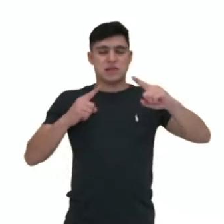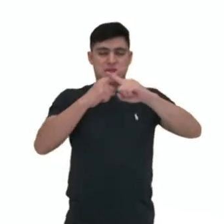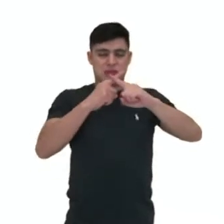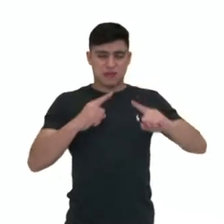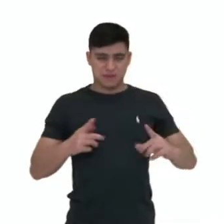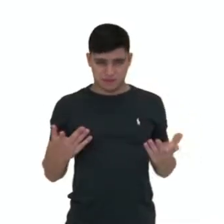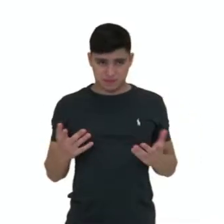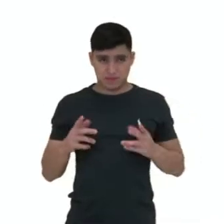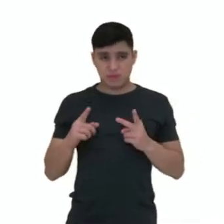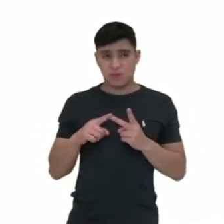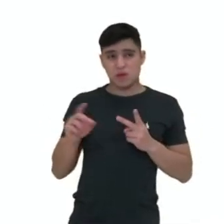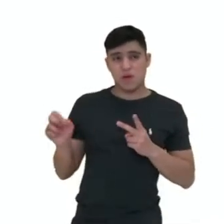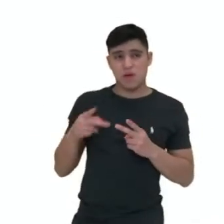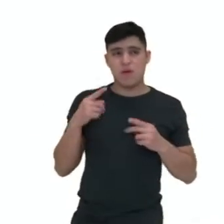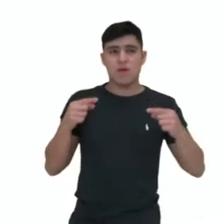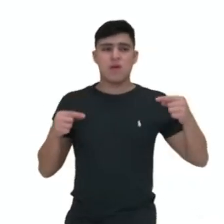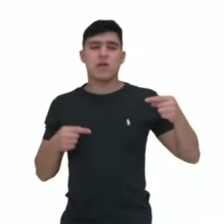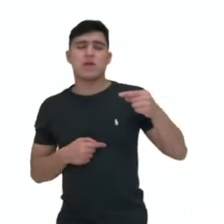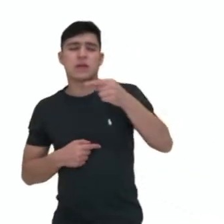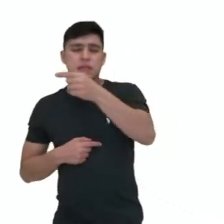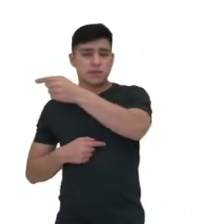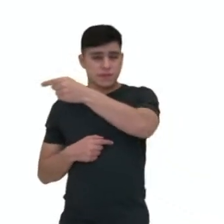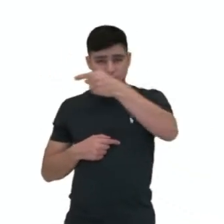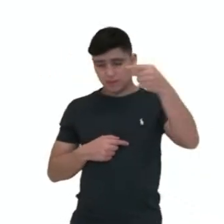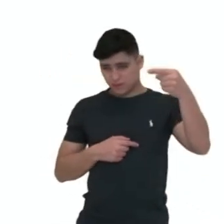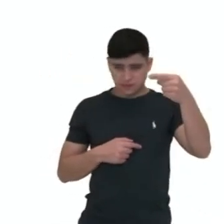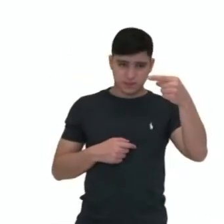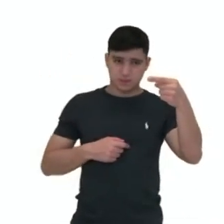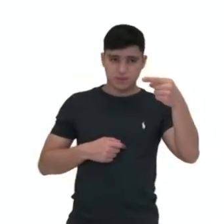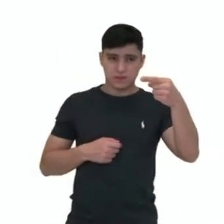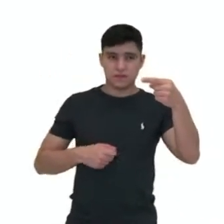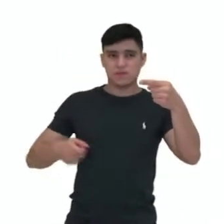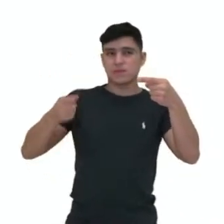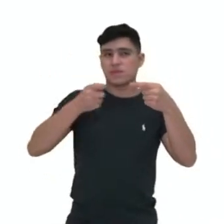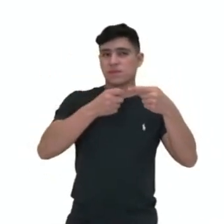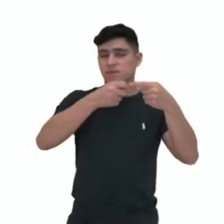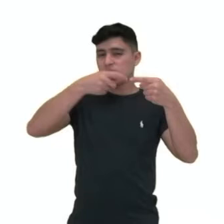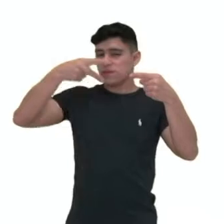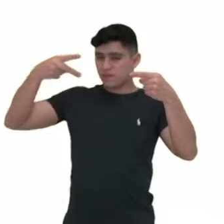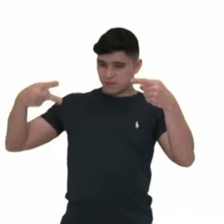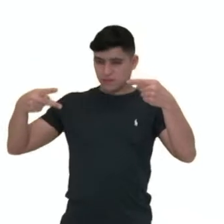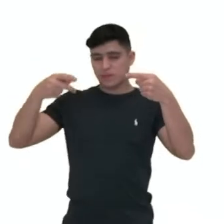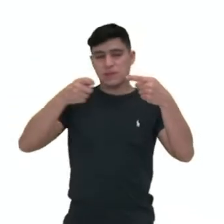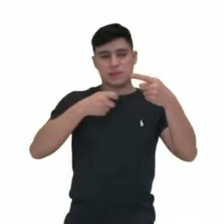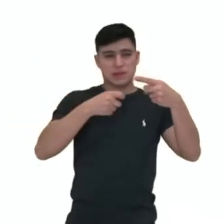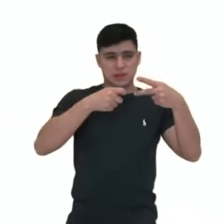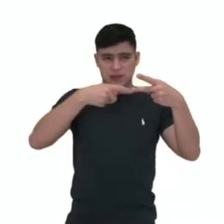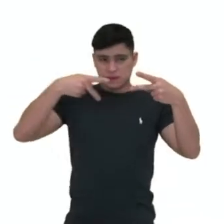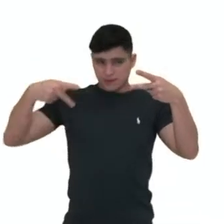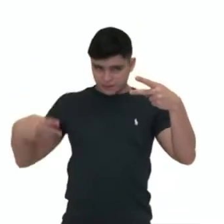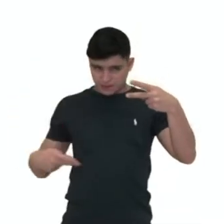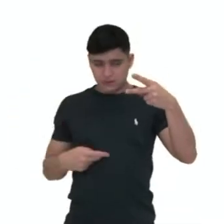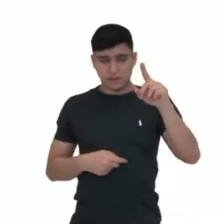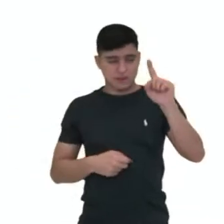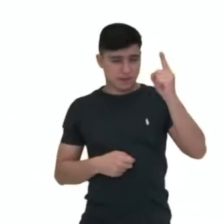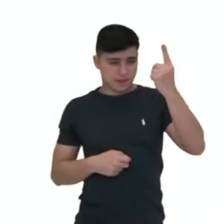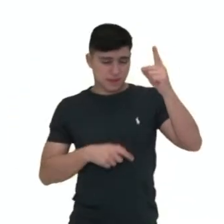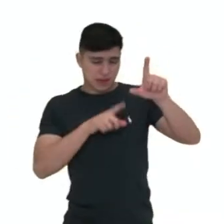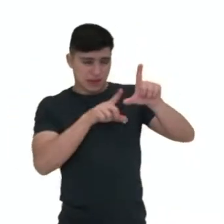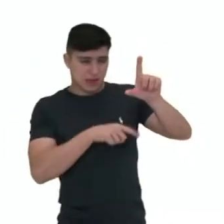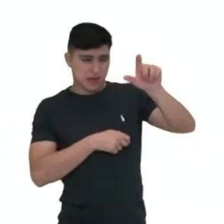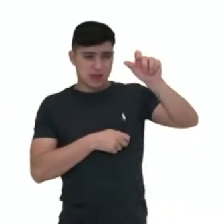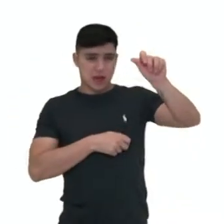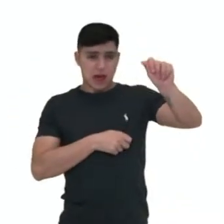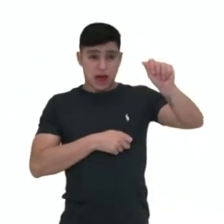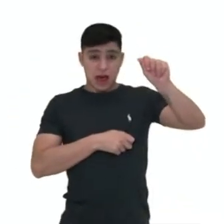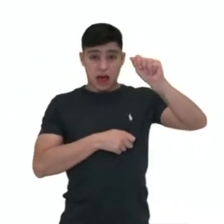linha bifurcada, que seria assim, a separação do genótipo, né? Pegando a primeira letra do genótipo, que é o azão e